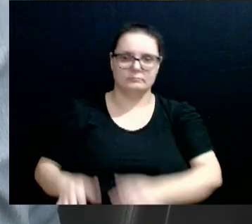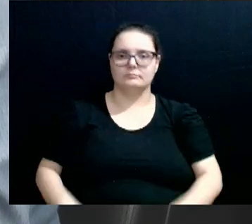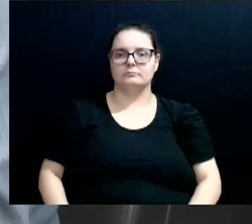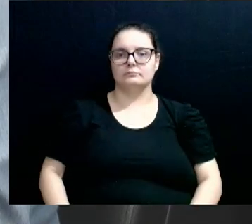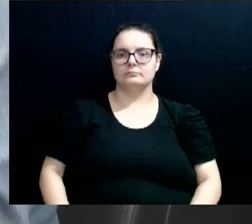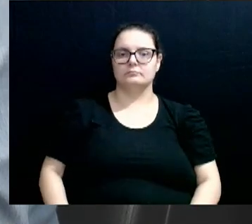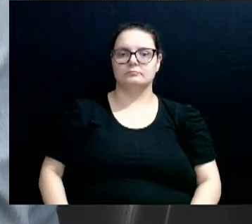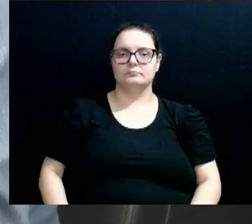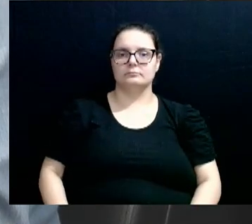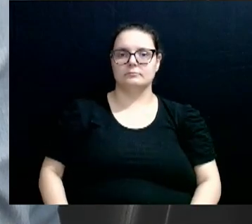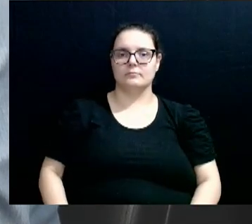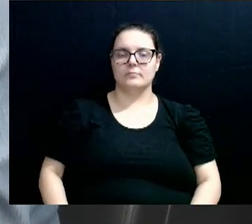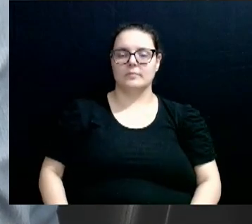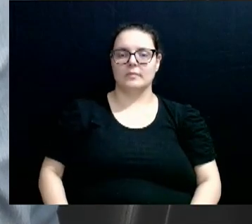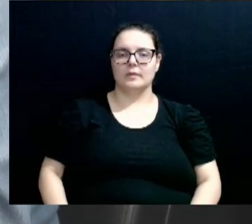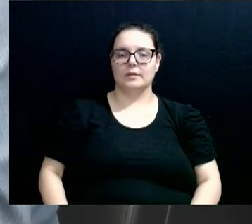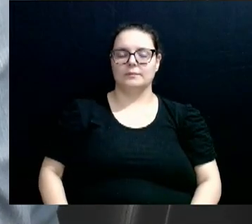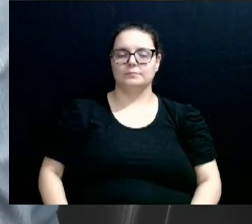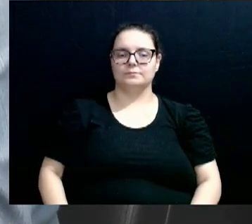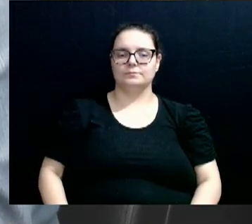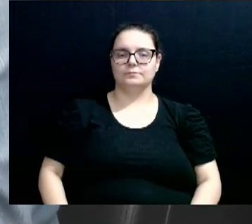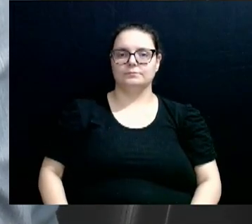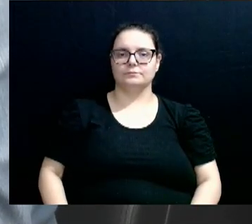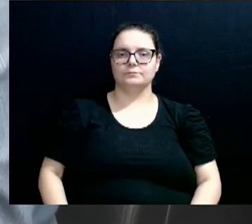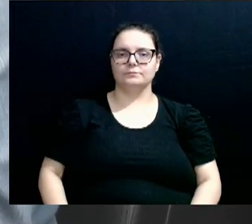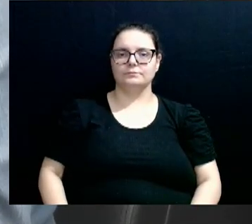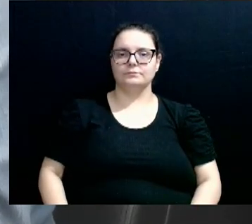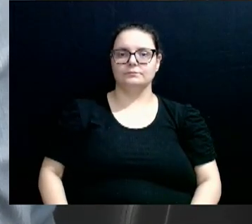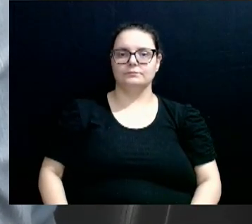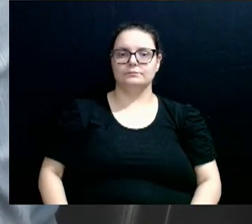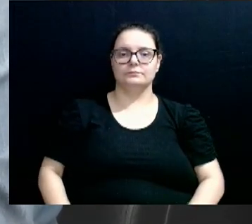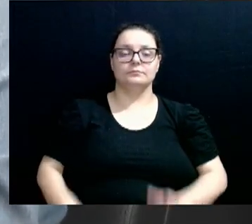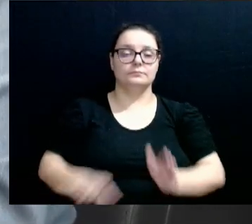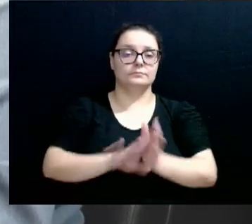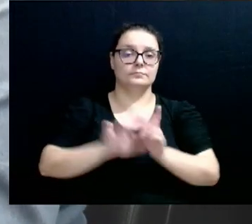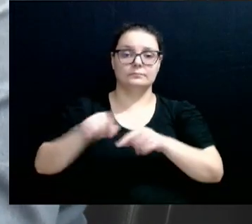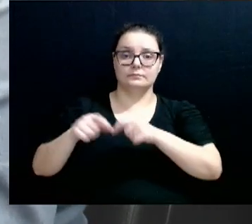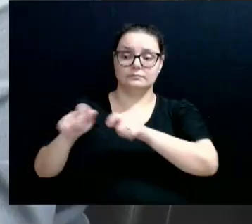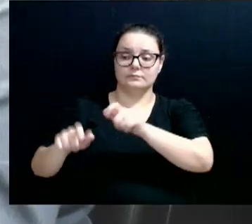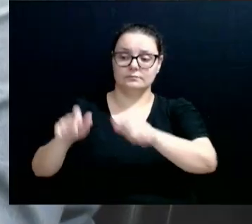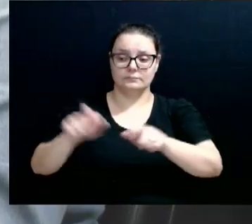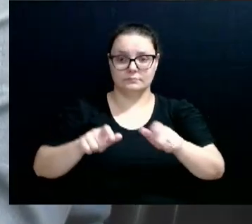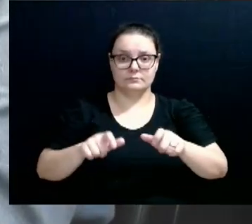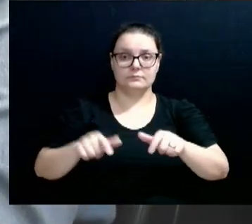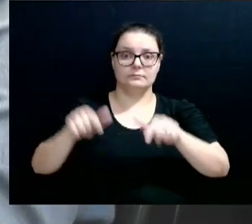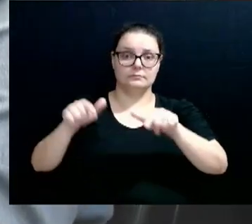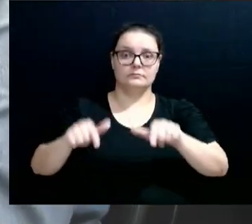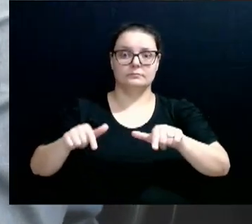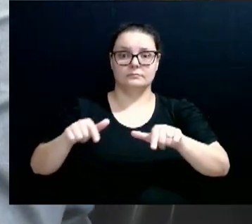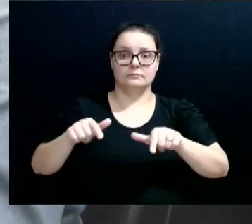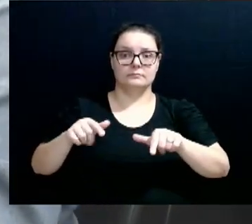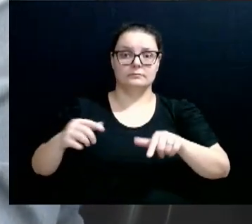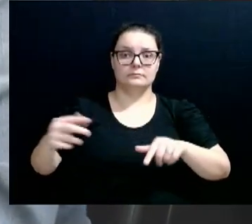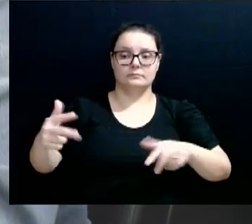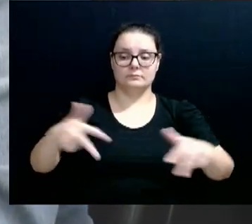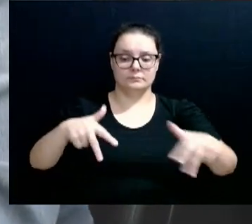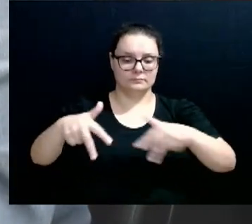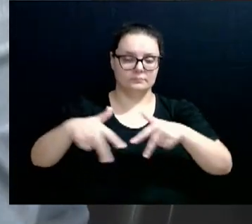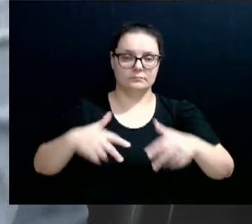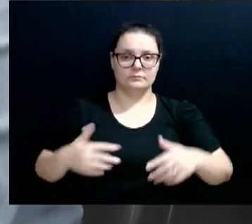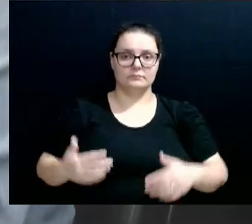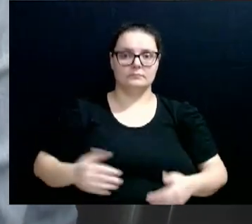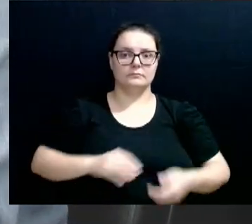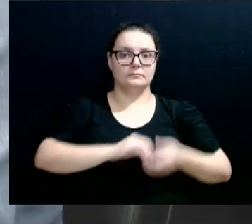onde eu cheguei com outras pessoas no lugar, as pessoas não me conheciam e as pessoas cumprimentavam, mesmo quando eu era